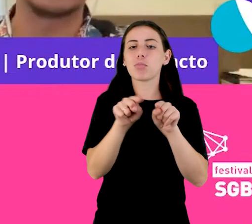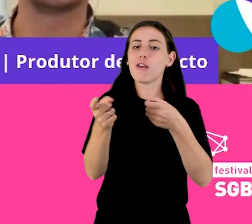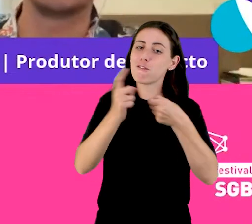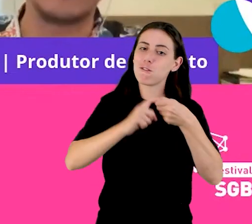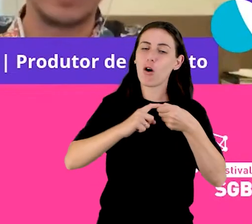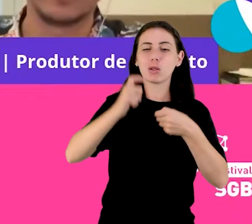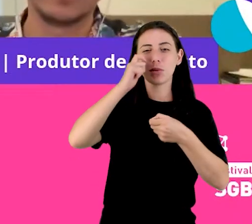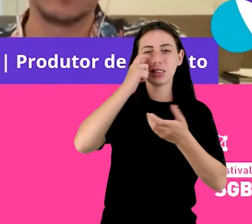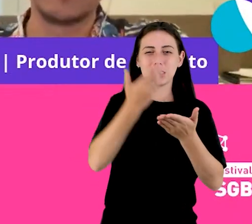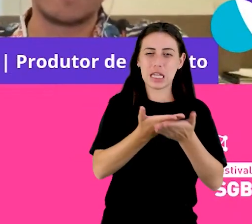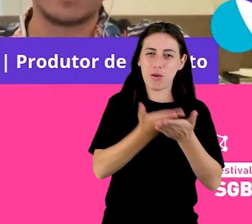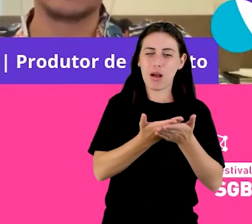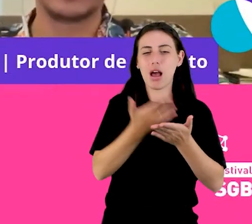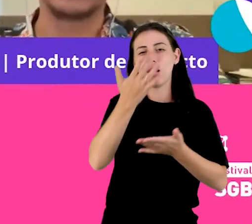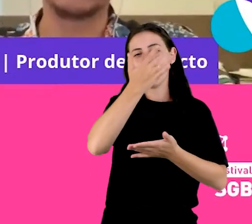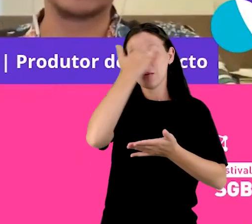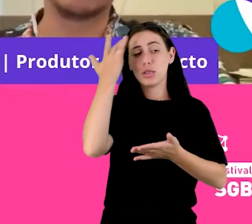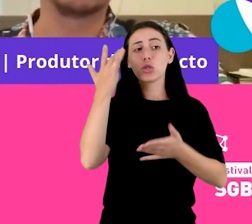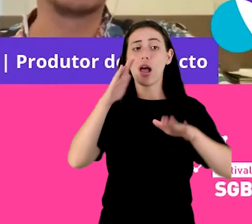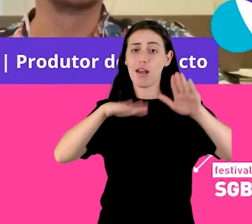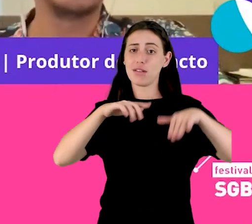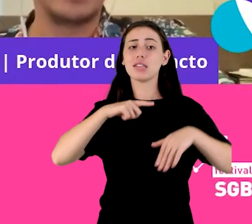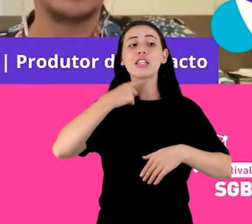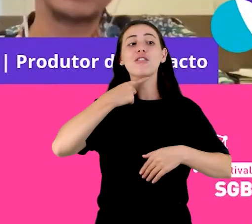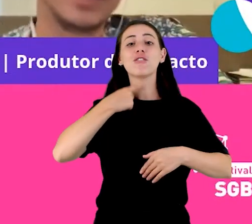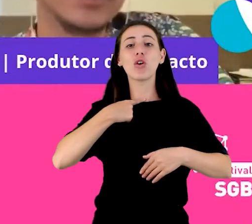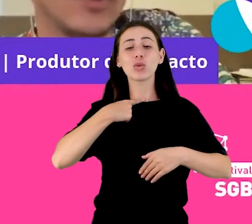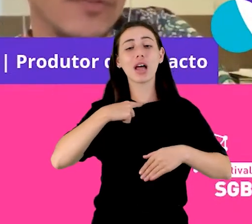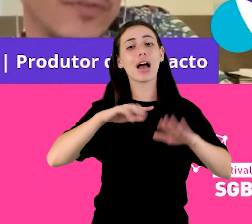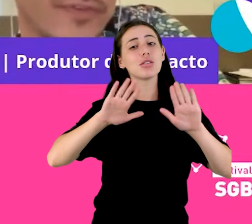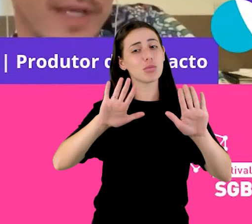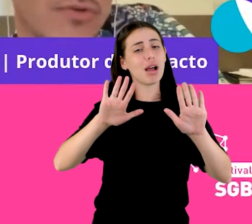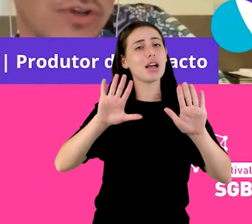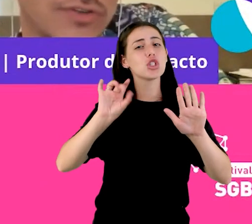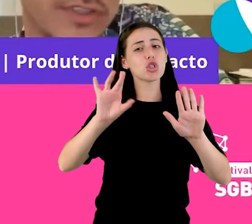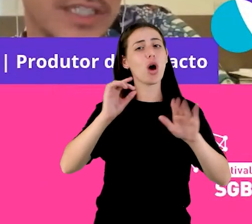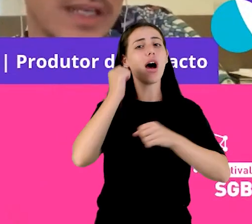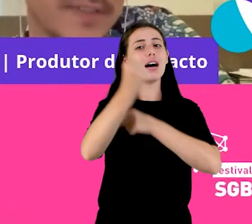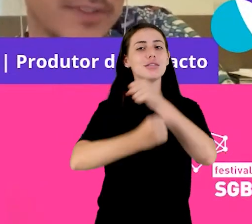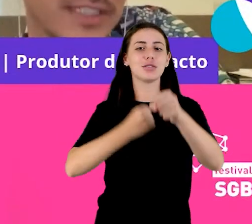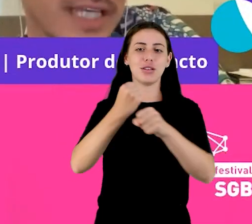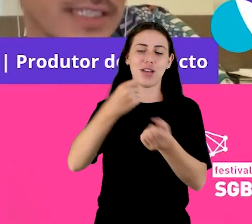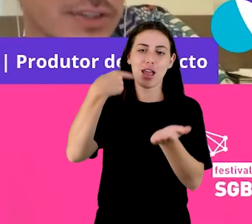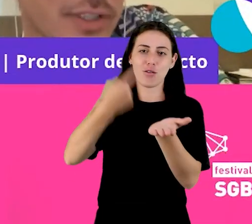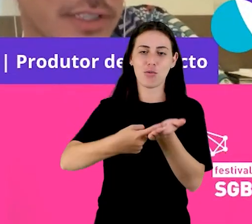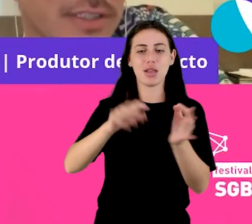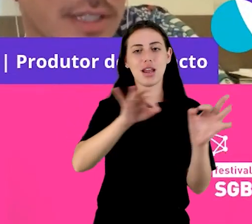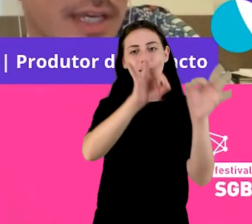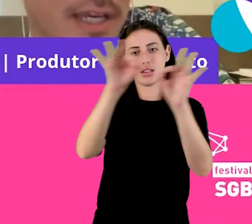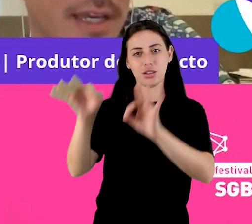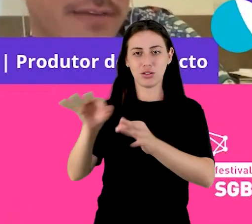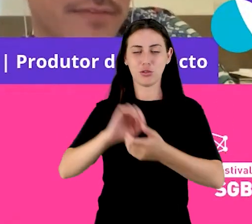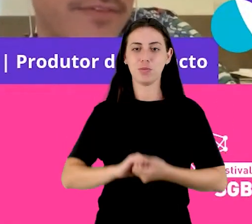sessões agendadas para o ano que vem, né? A gente, presenciais. Por exemplo, a gente lançou o filme em agosto, a gente já tem mais ou menos 60